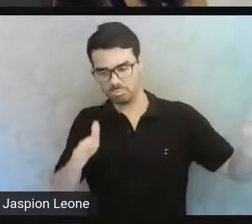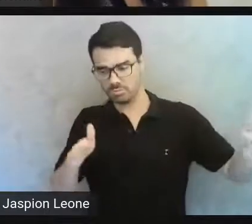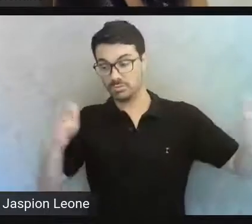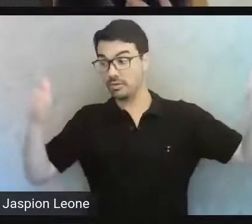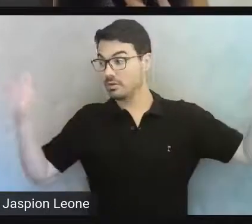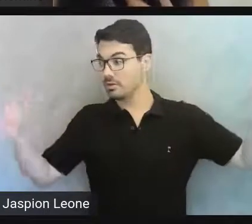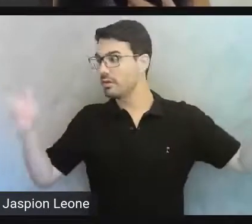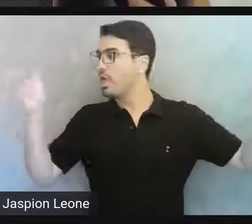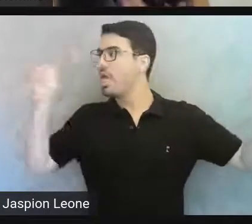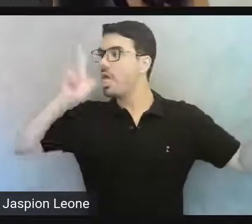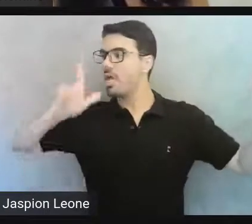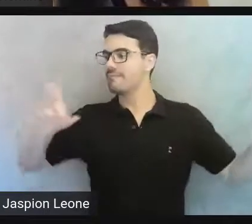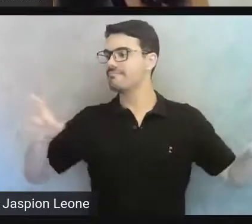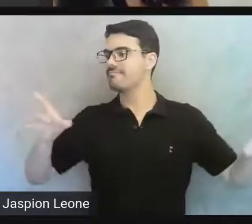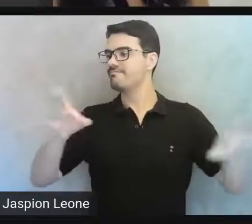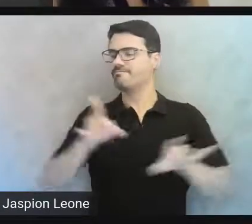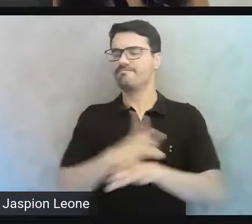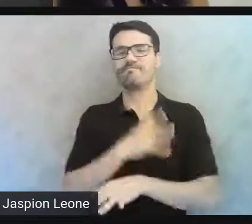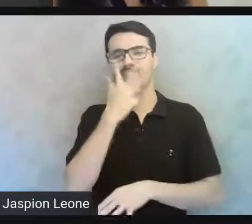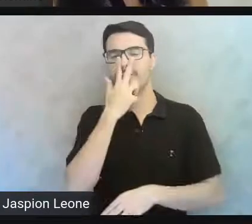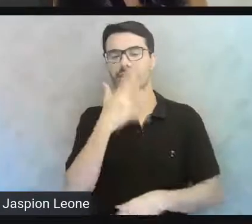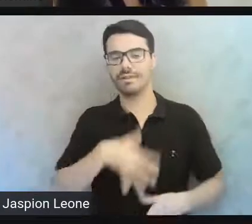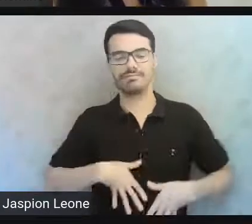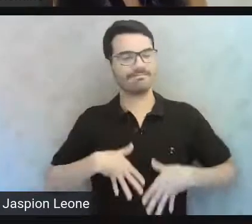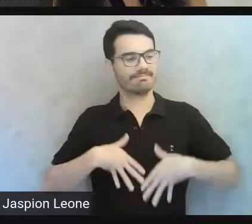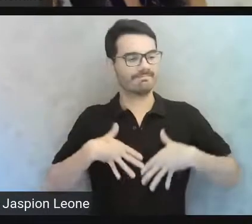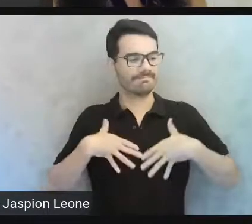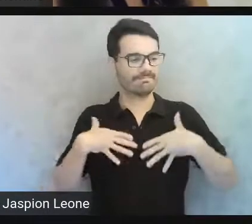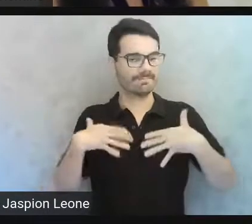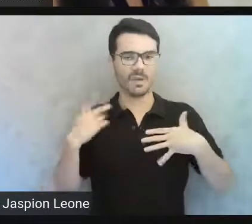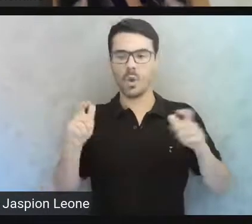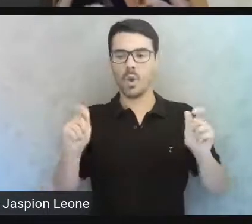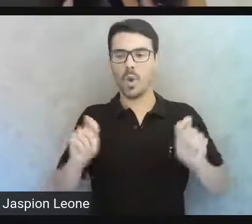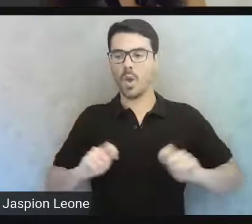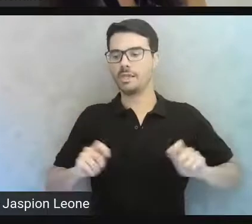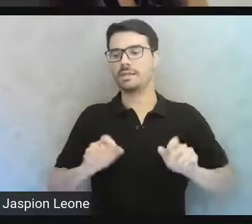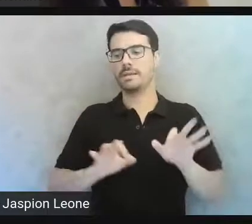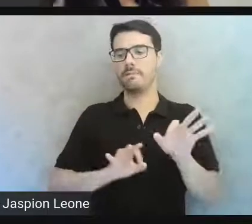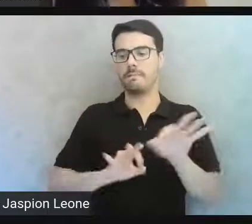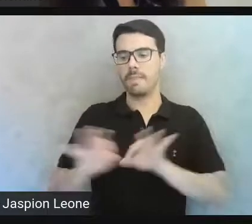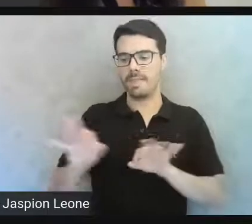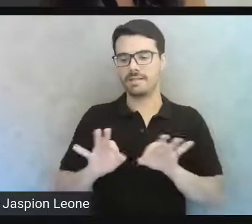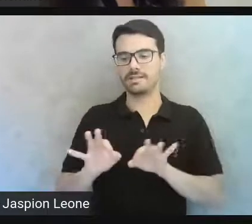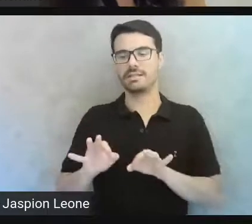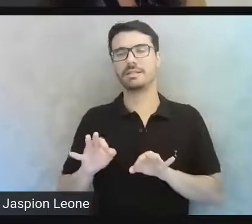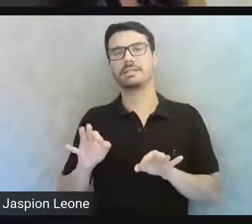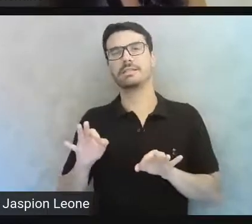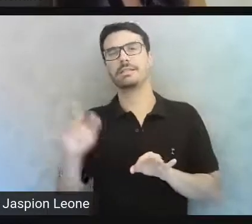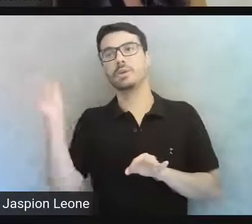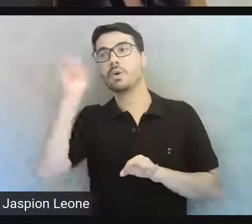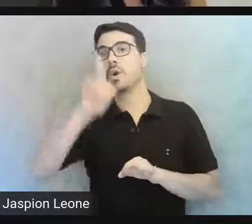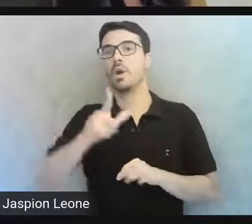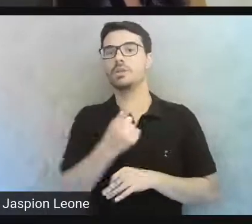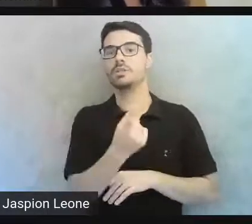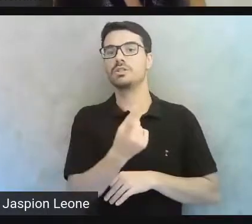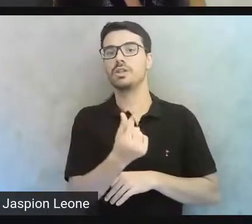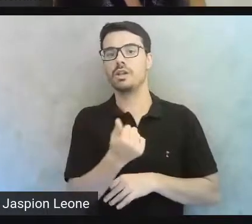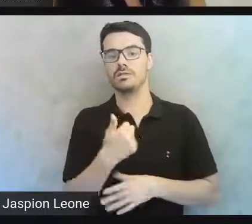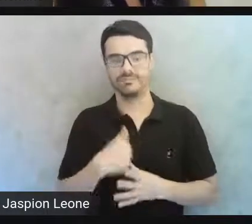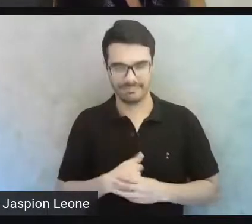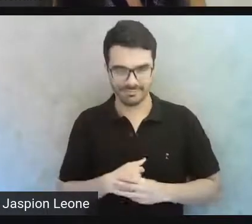cumprida, de autoestima mesmo, né, que a pessoa, eu dei conta, eu planejei, eu me organizei, cheguei lá, que às